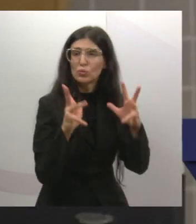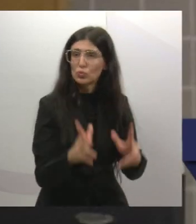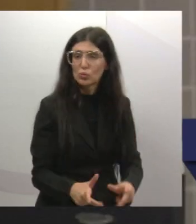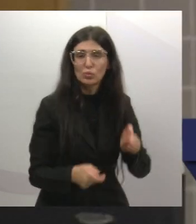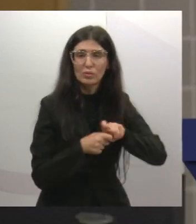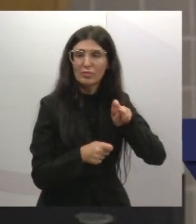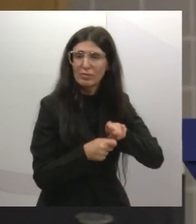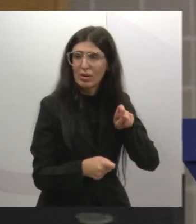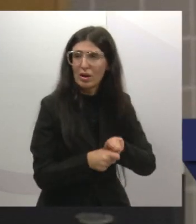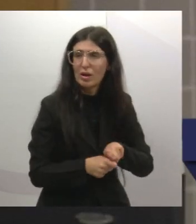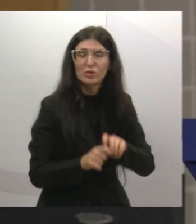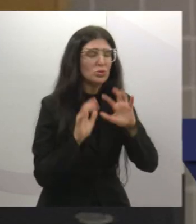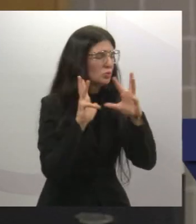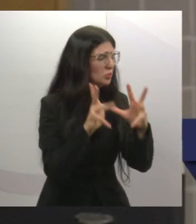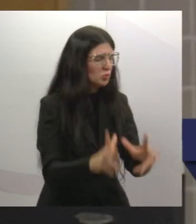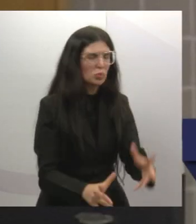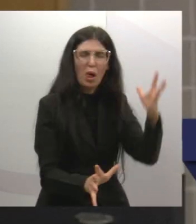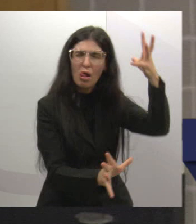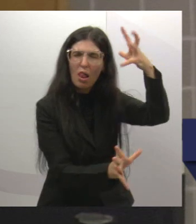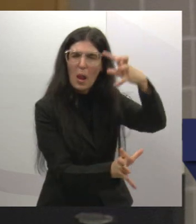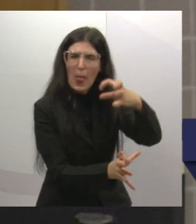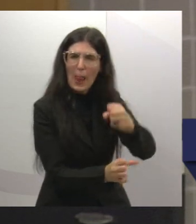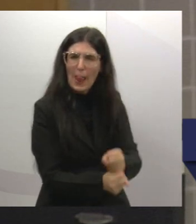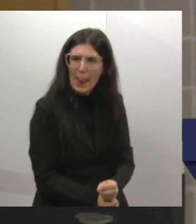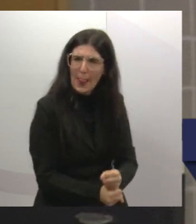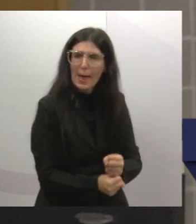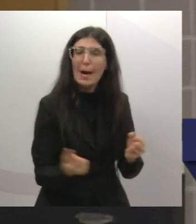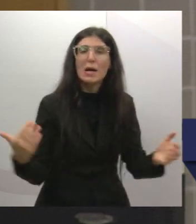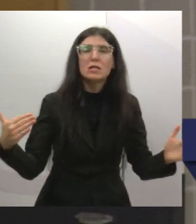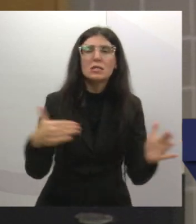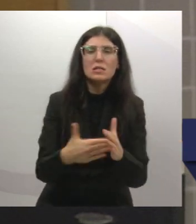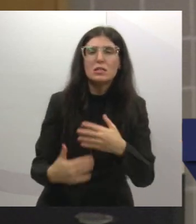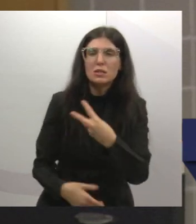que foi lançado na contabilidade no encerramento até 30 de